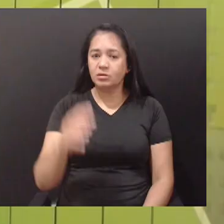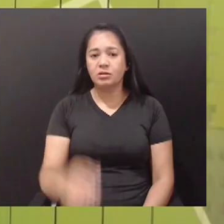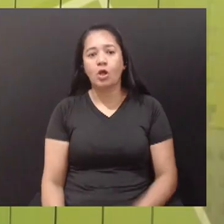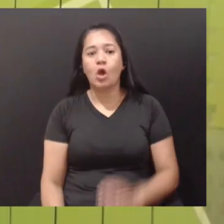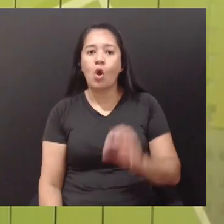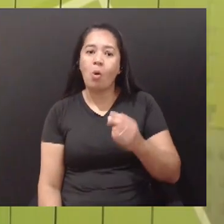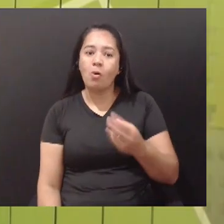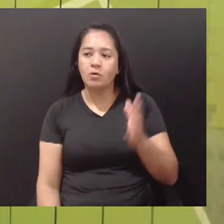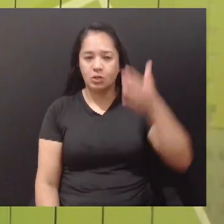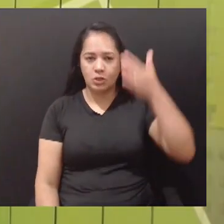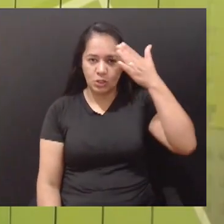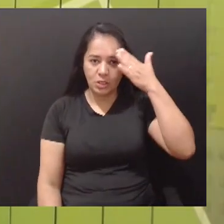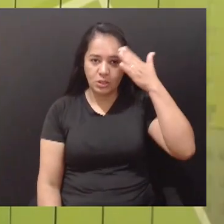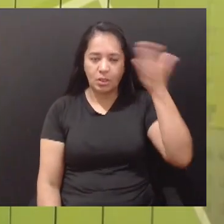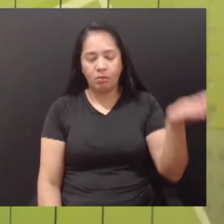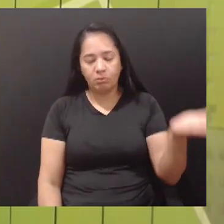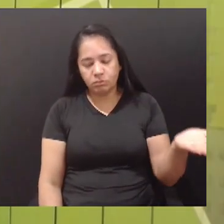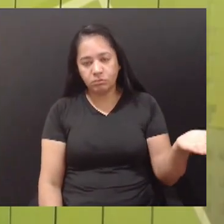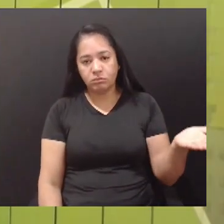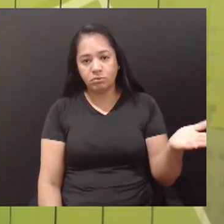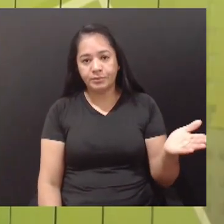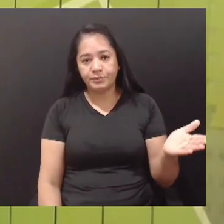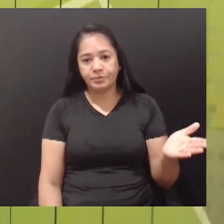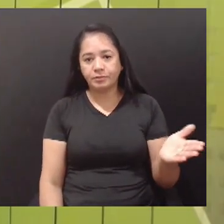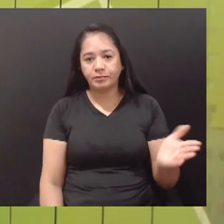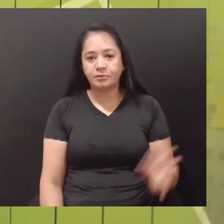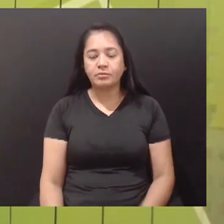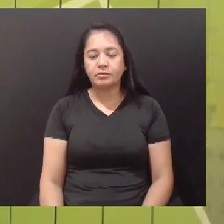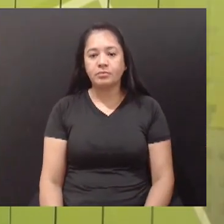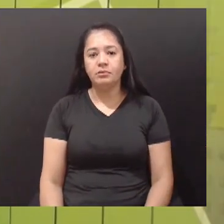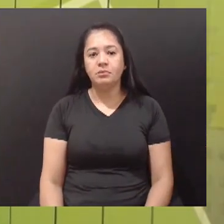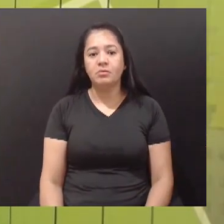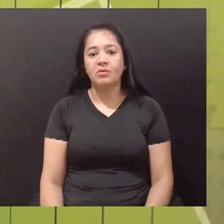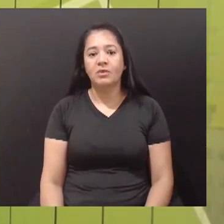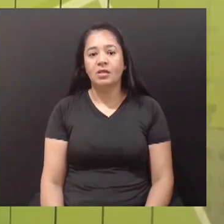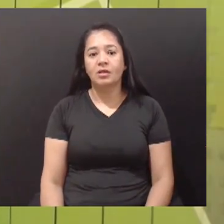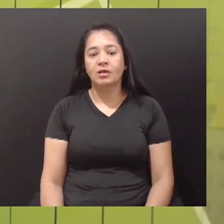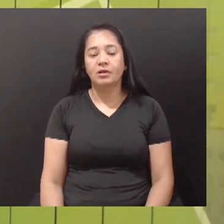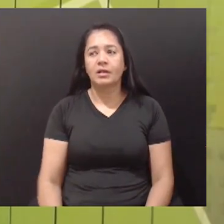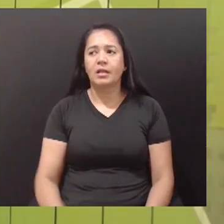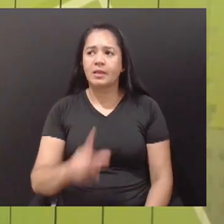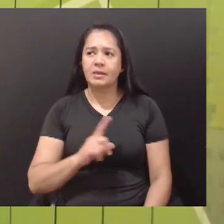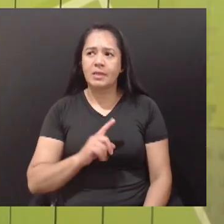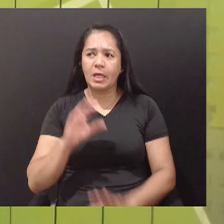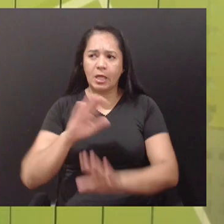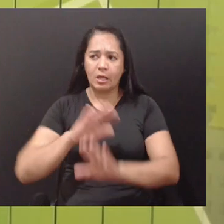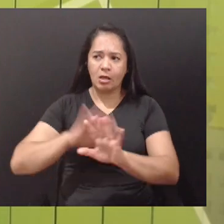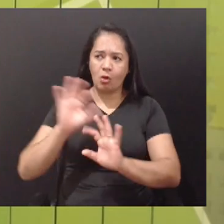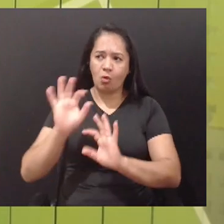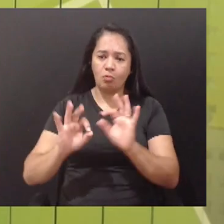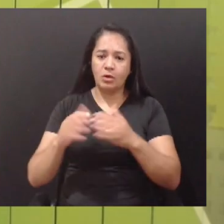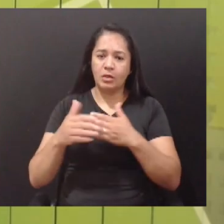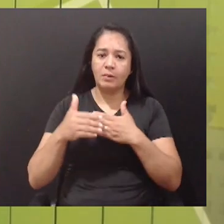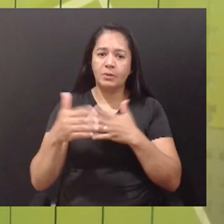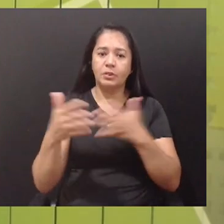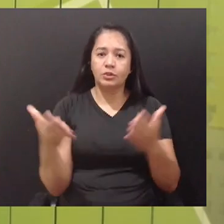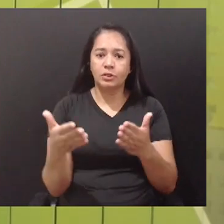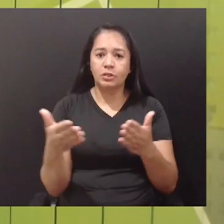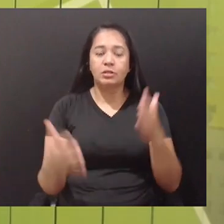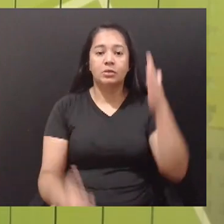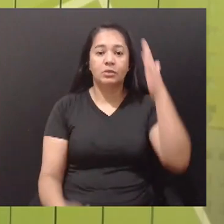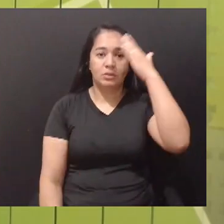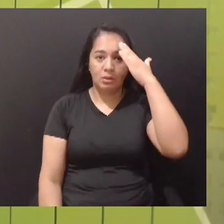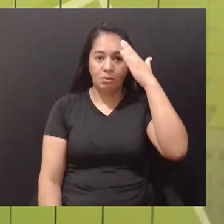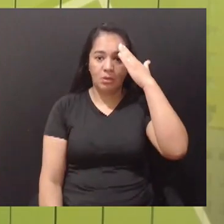que ia acontecer, teve algum tipo, existe algum plano ou não? A partir de agora, sabendo